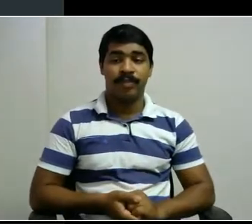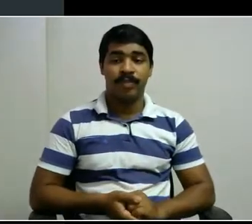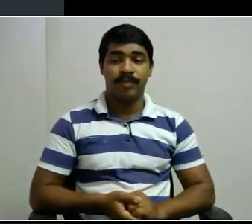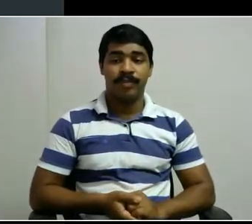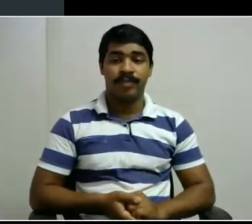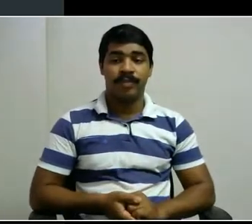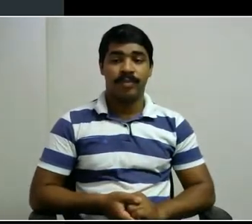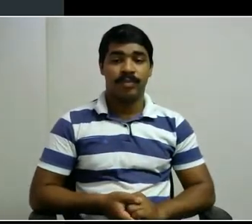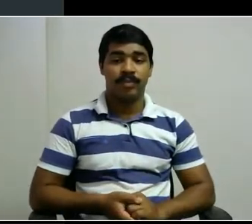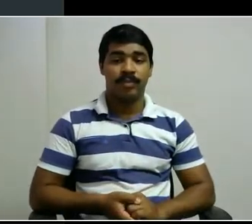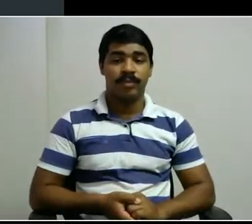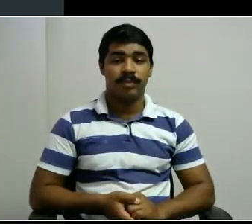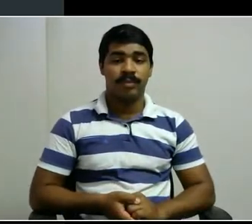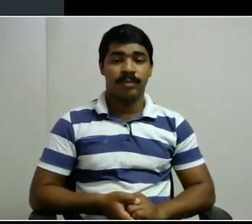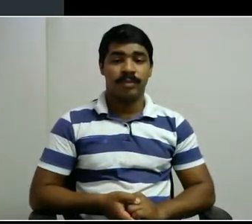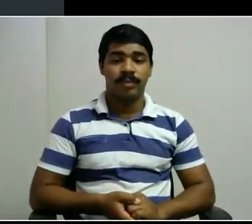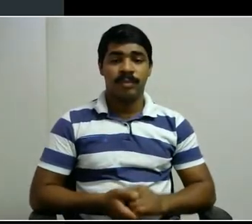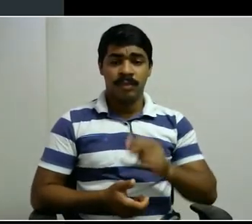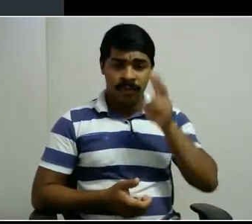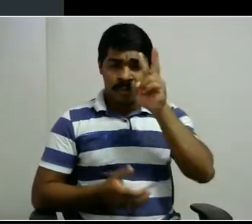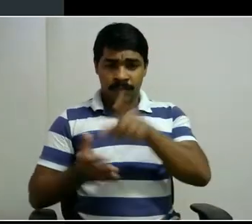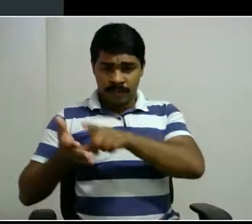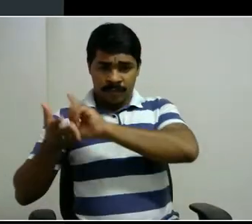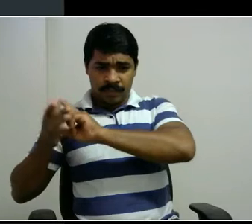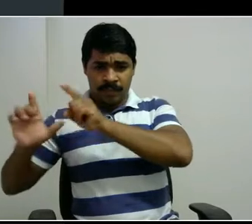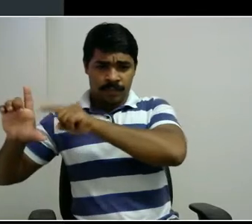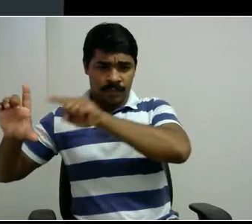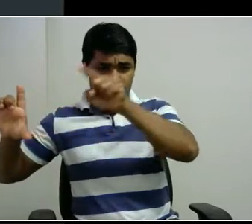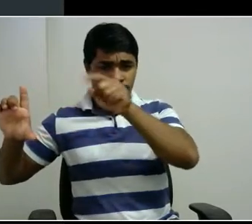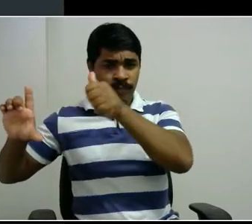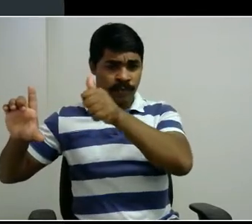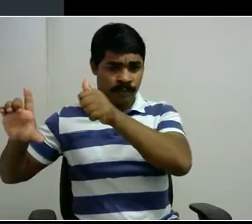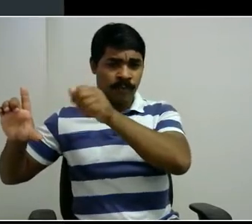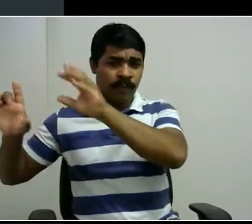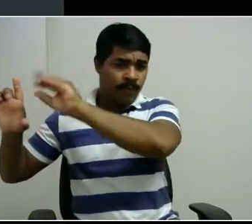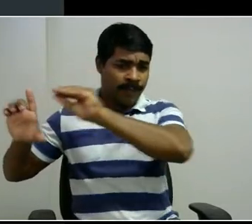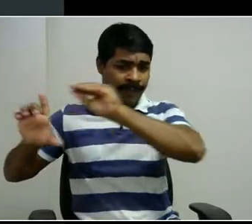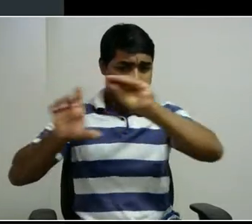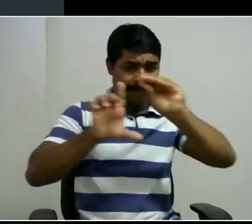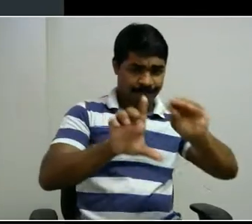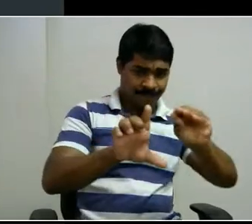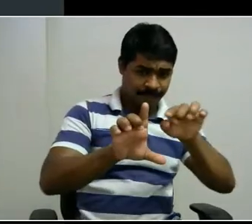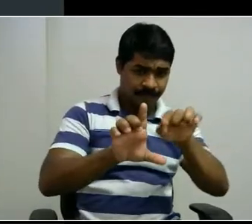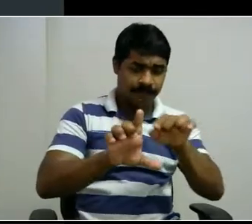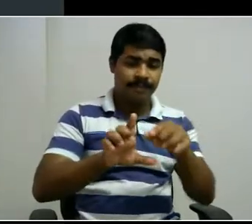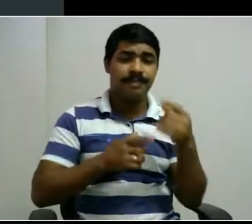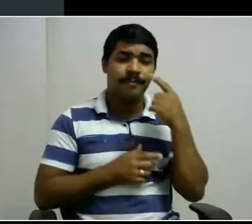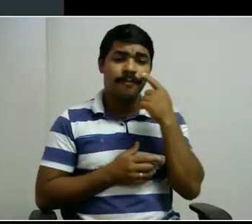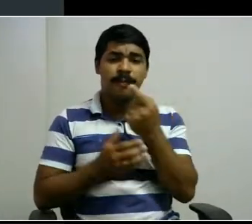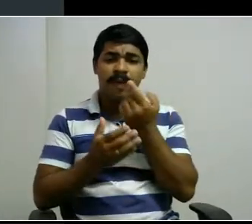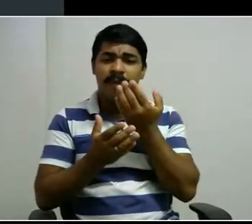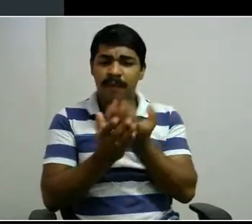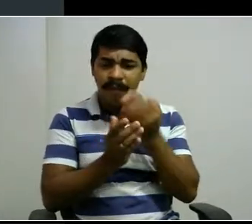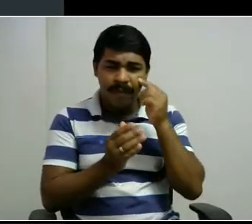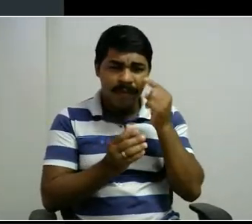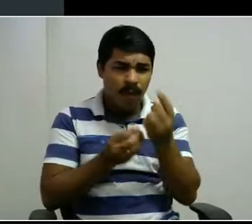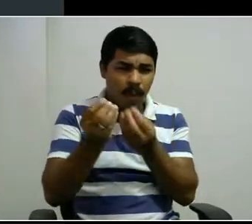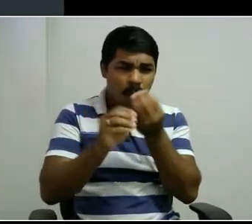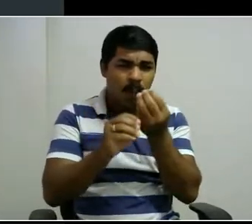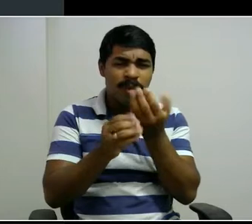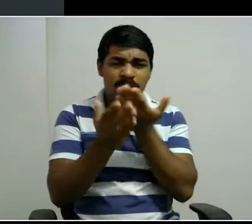Vamos pegar aquele gráfico que a gente fez e vamos fazer o estudo do sinal para a gente tentar entender um pouquinho como é que isso funciona na